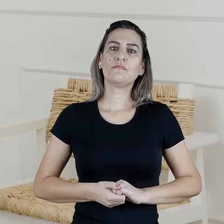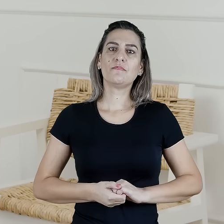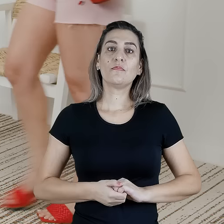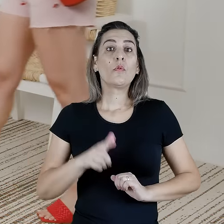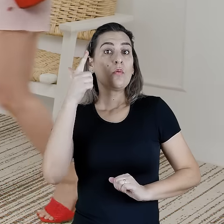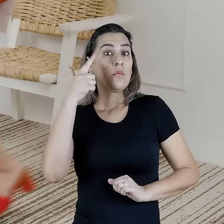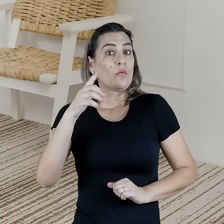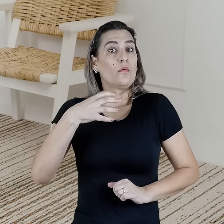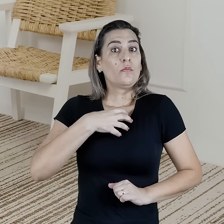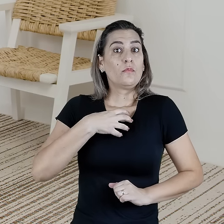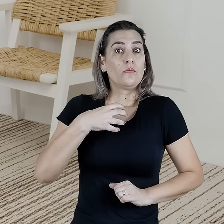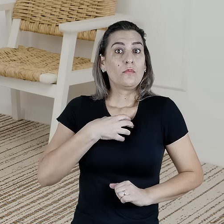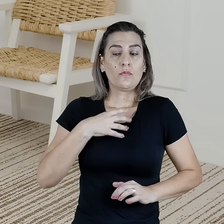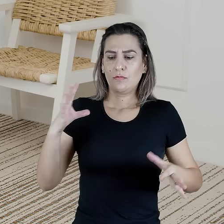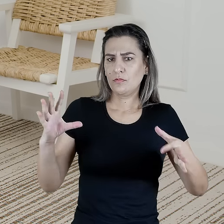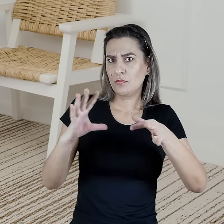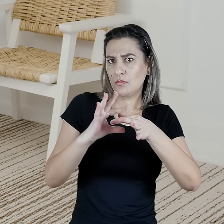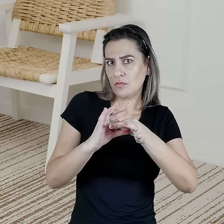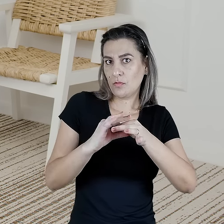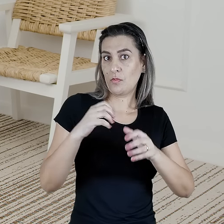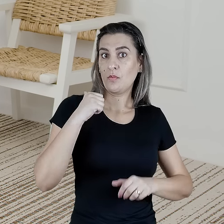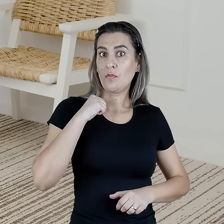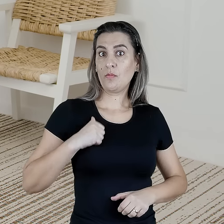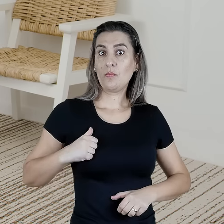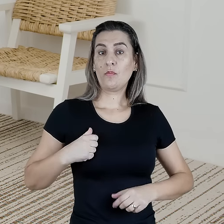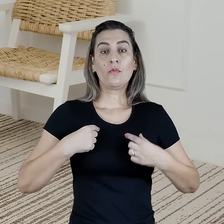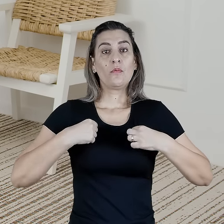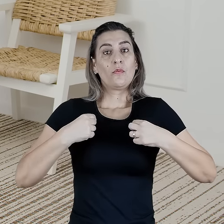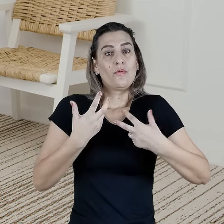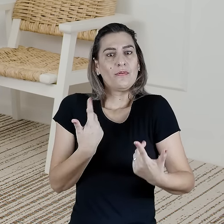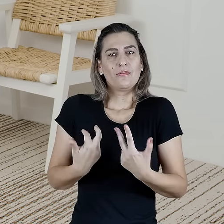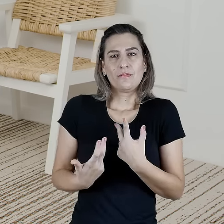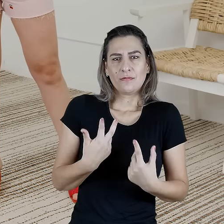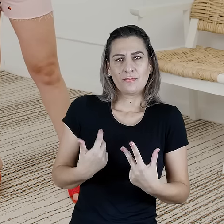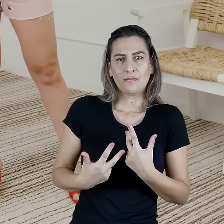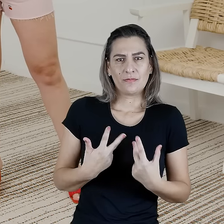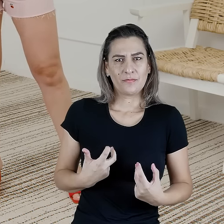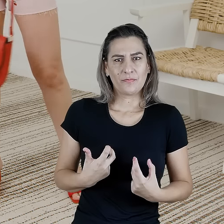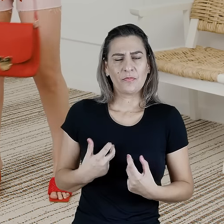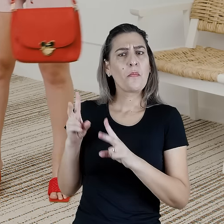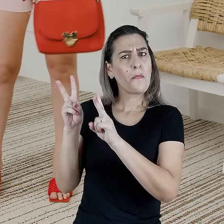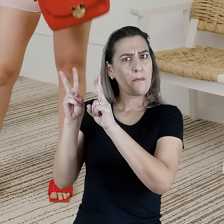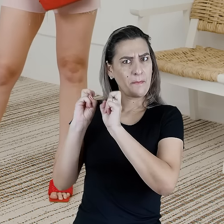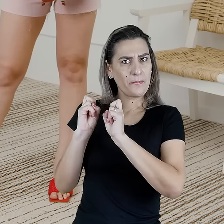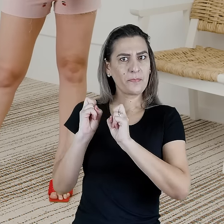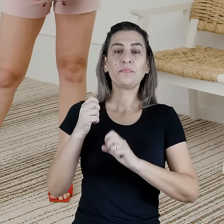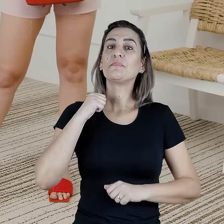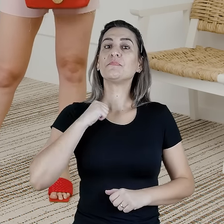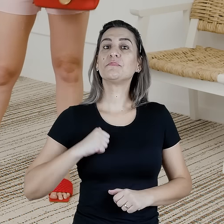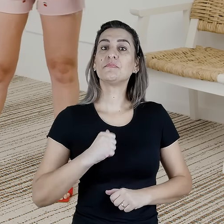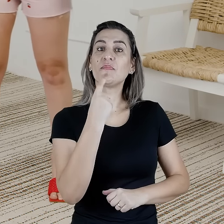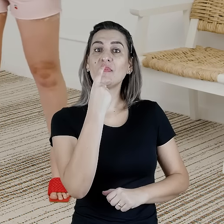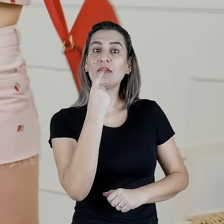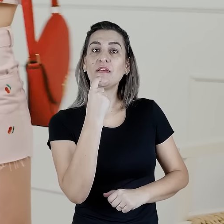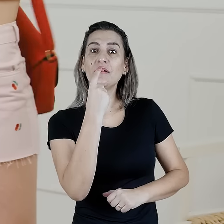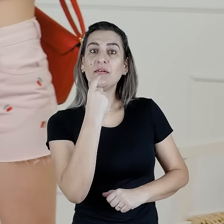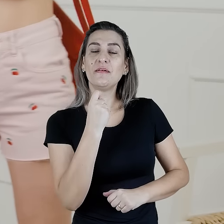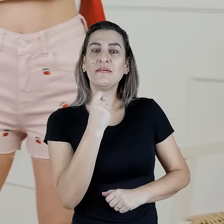maneira é conectando a bolsa com a estampa da roupa, se for o caso. Olhem que delicadeza a bolsa